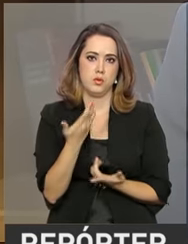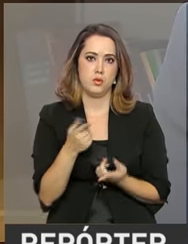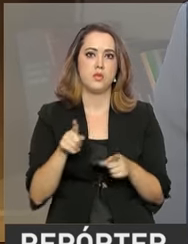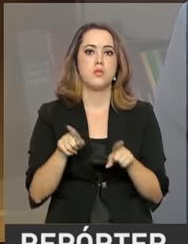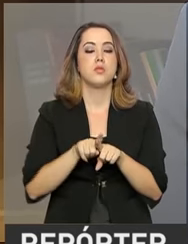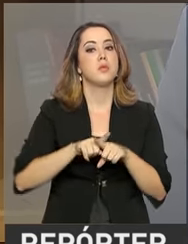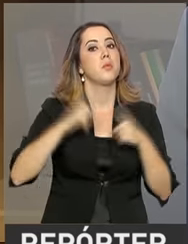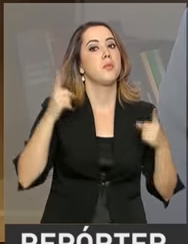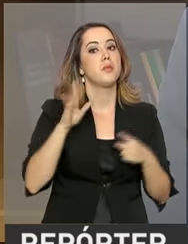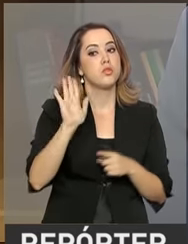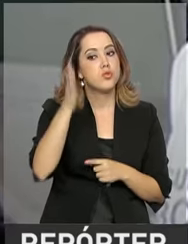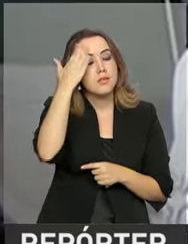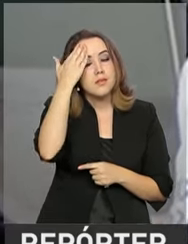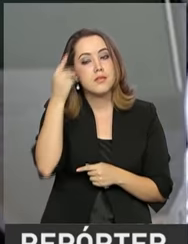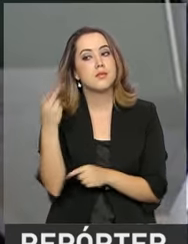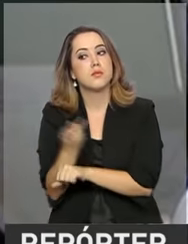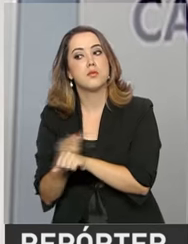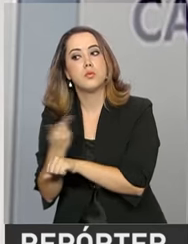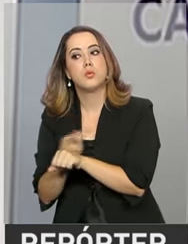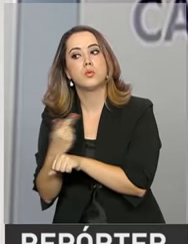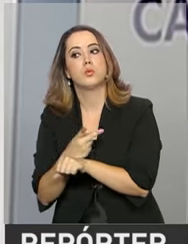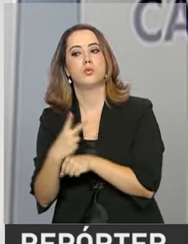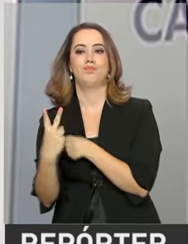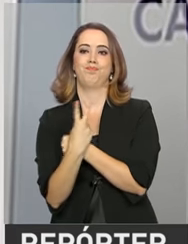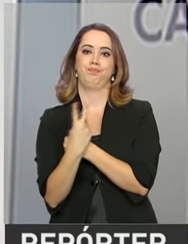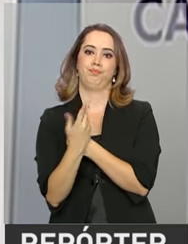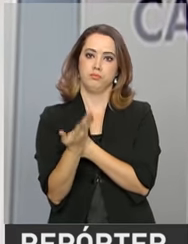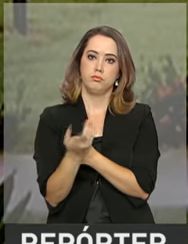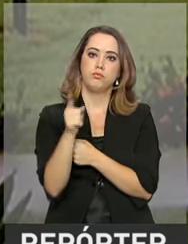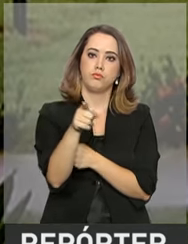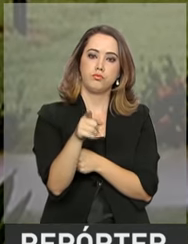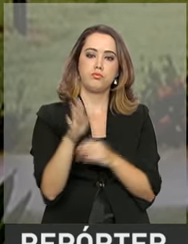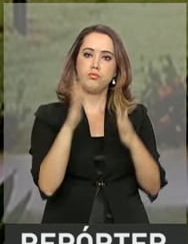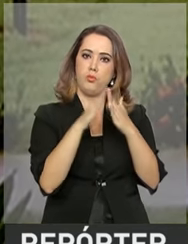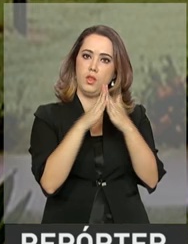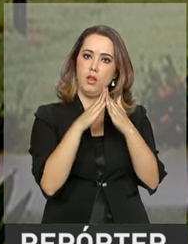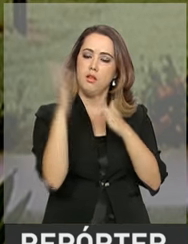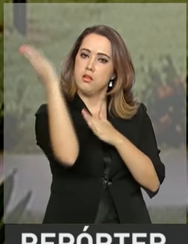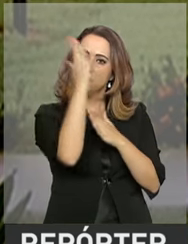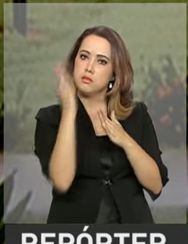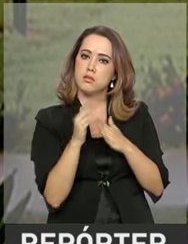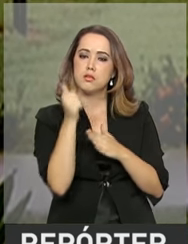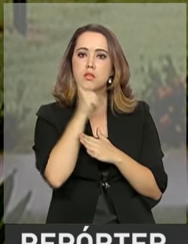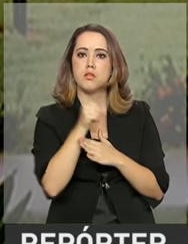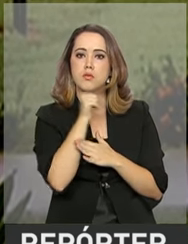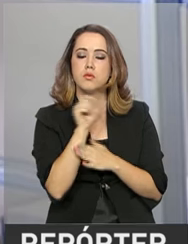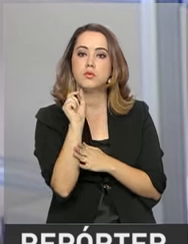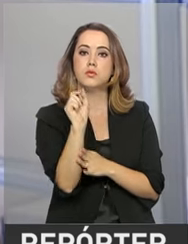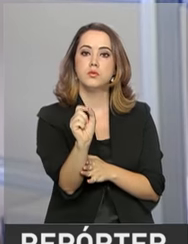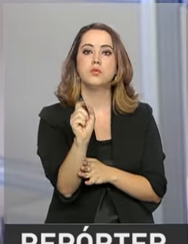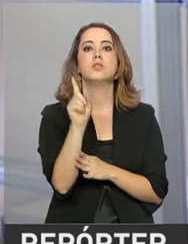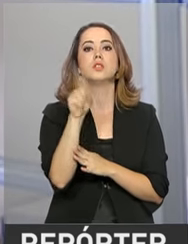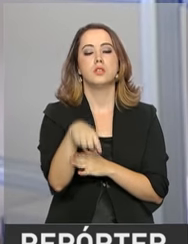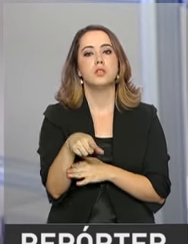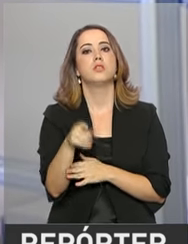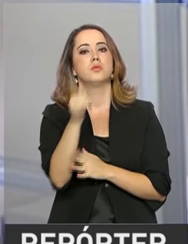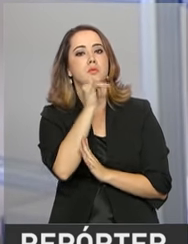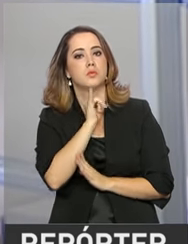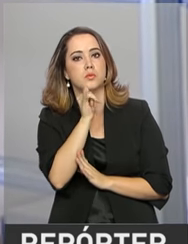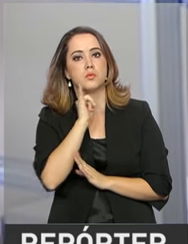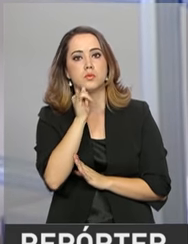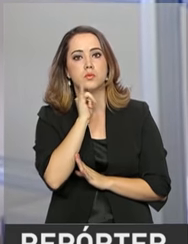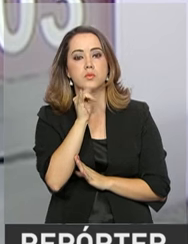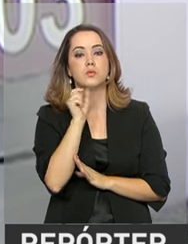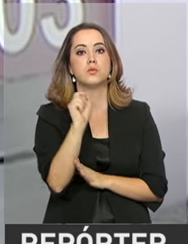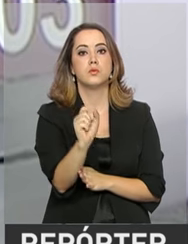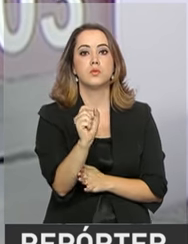que ela já sabe onde procurar. O trabalho desenvolvido nas Casas da Mulher Brasileira, criadas pelo governo federal, é mais um exemplo de